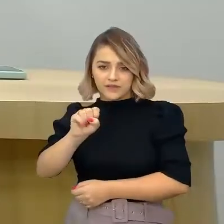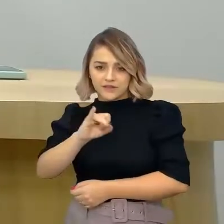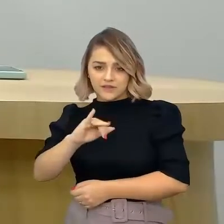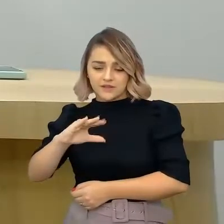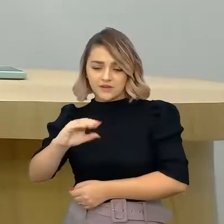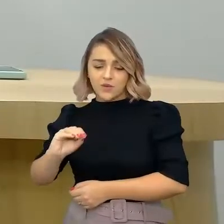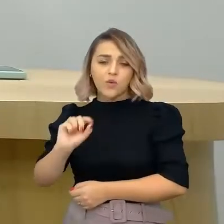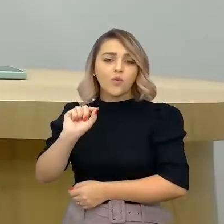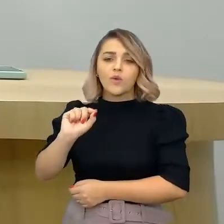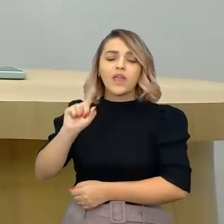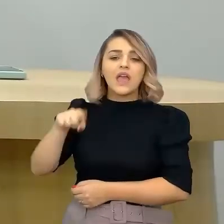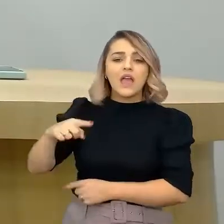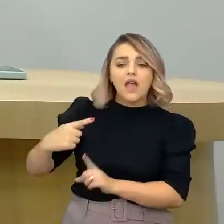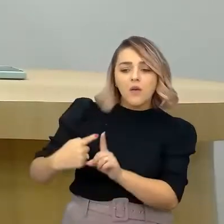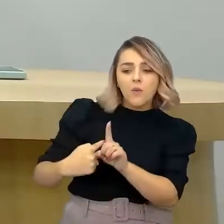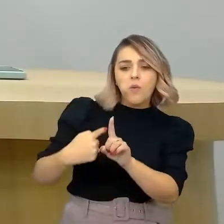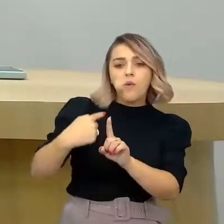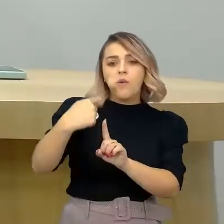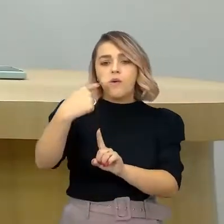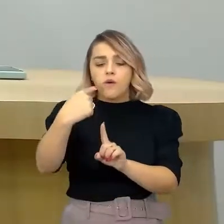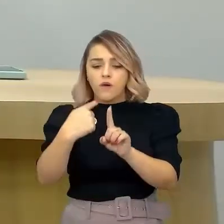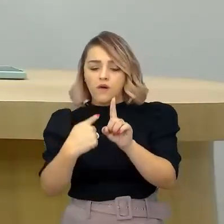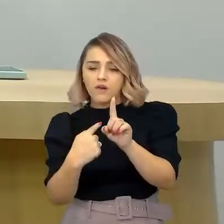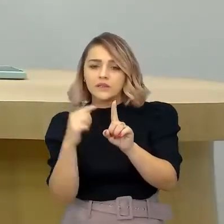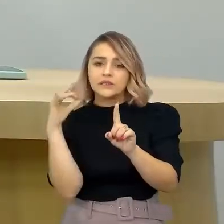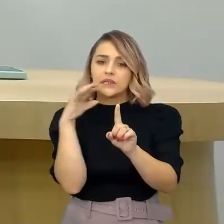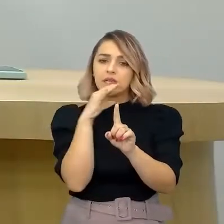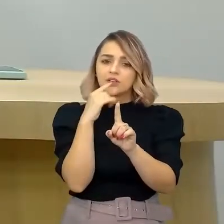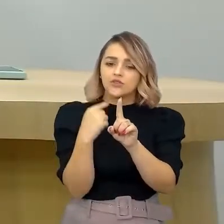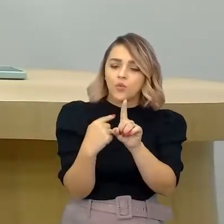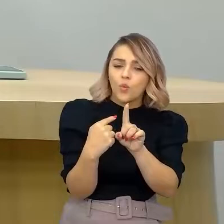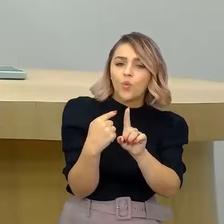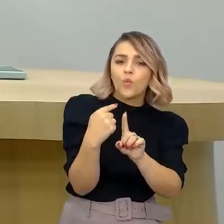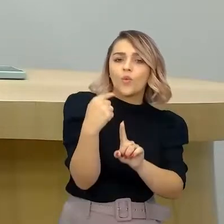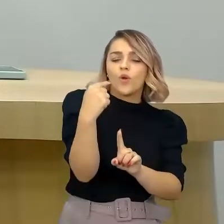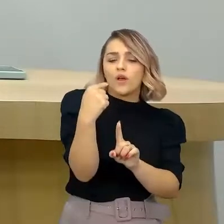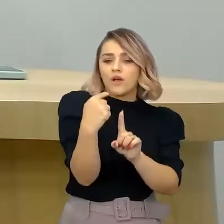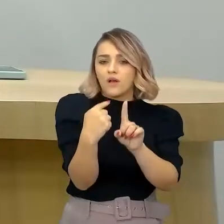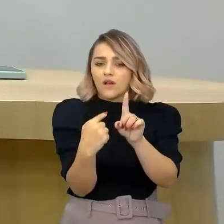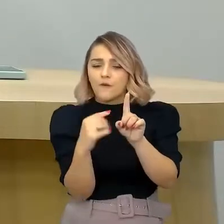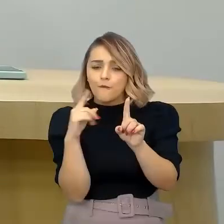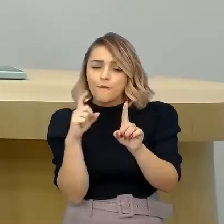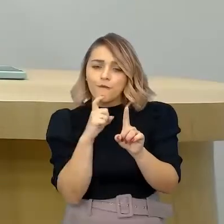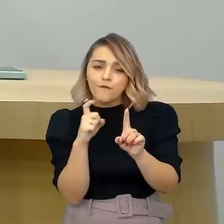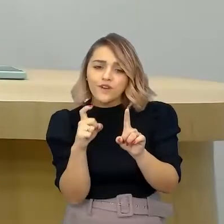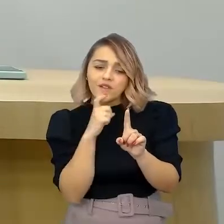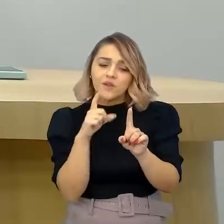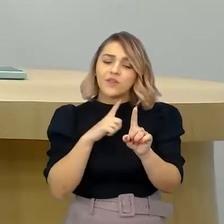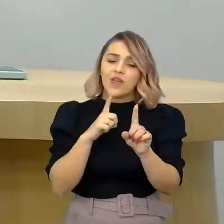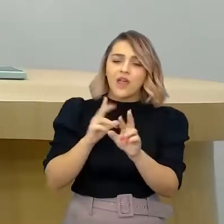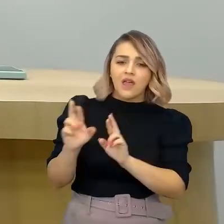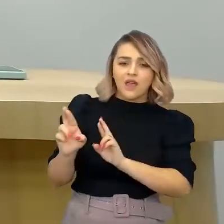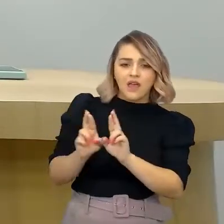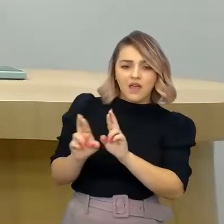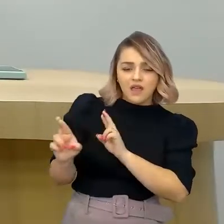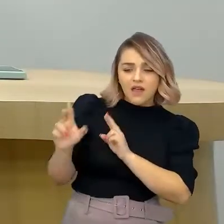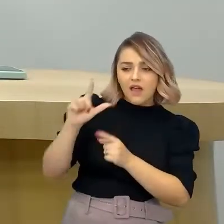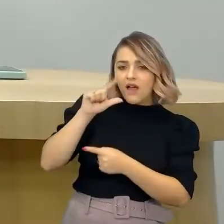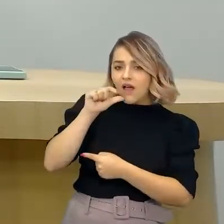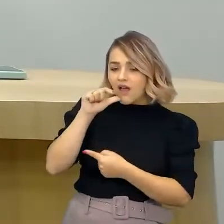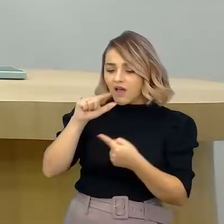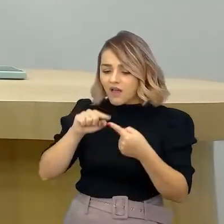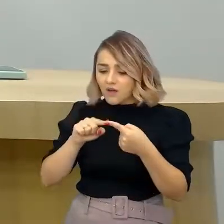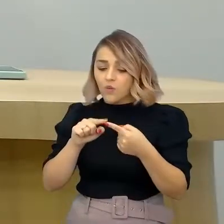da temperatura, né, quente e fria, do intemperismo químico, né, que tem a relação com a água principalmente, e o